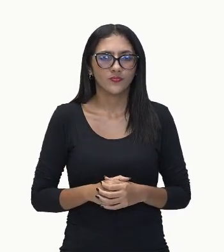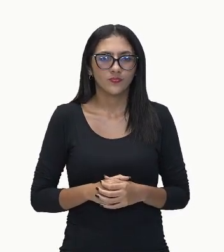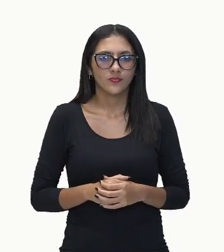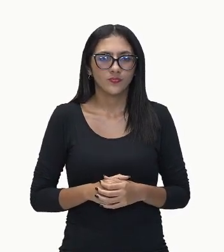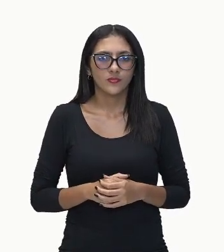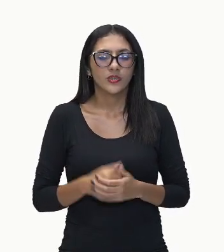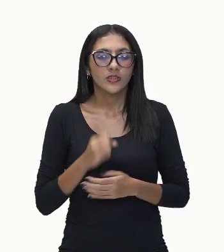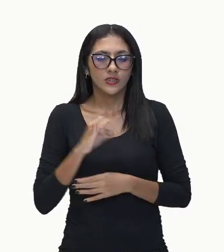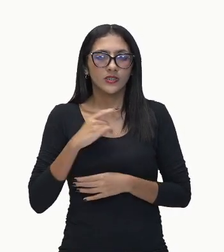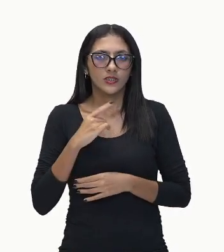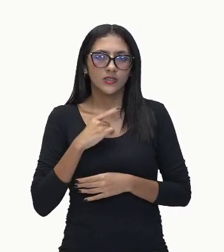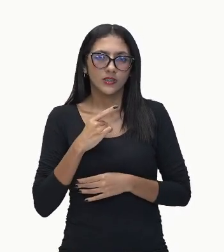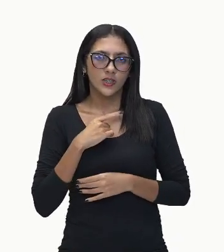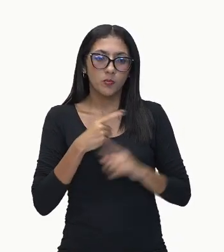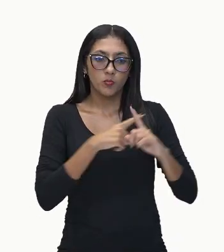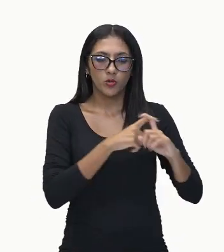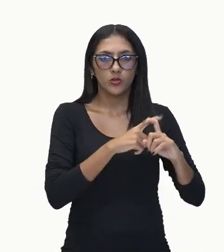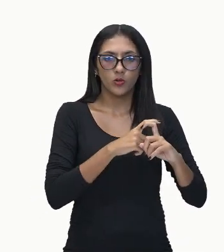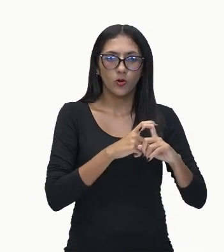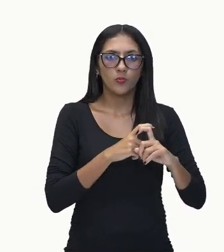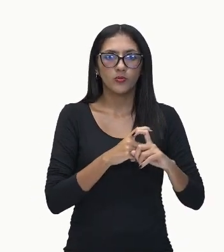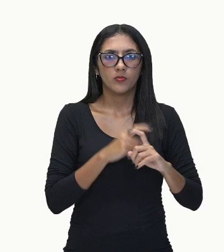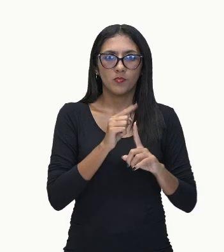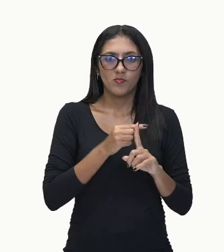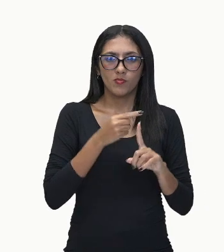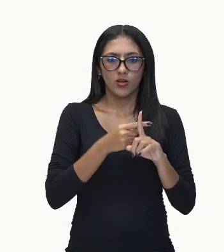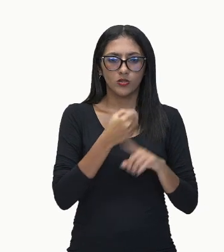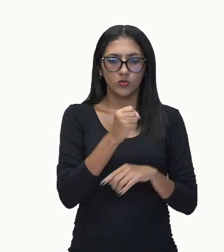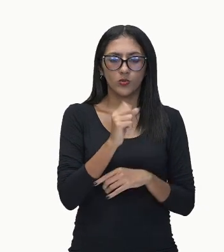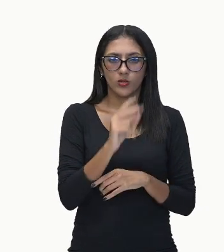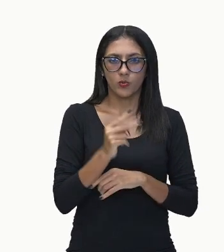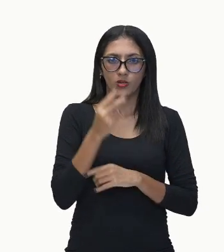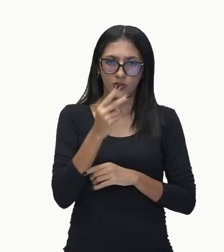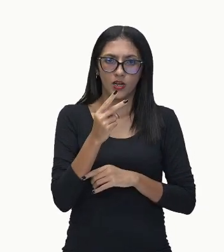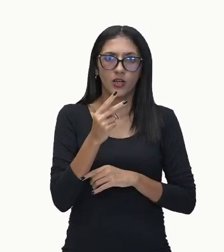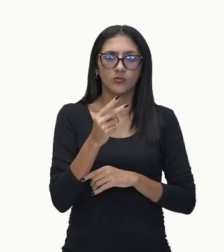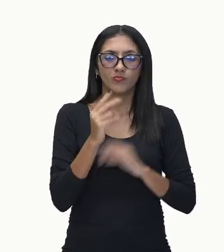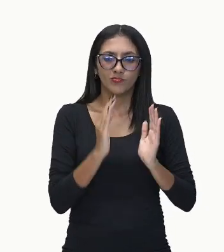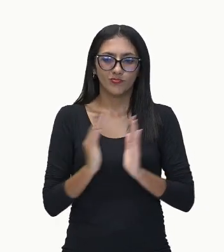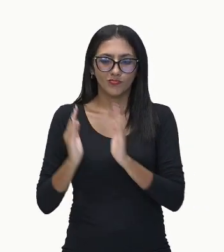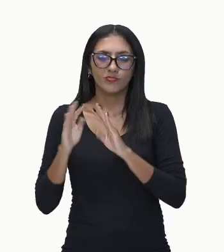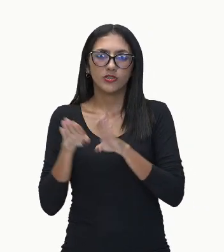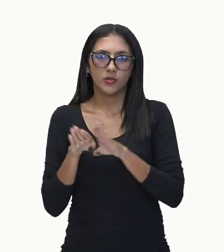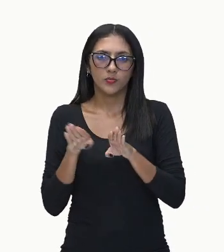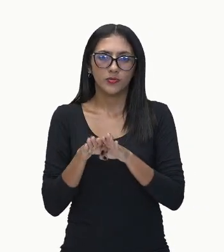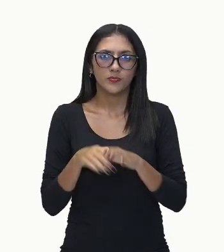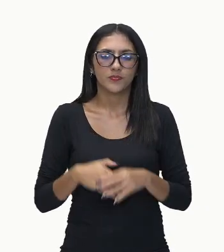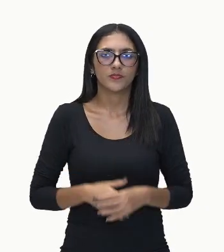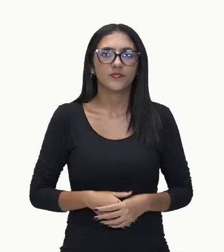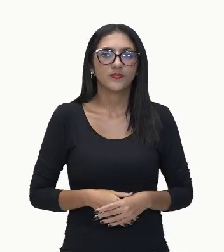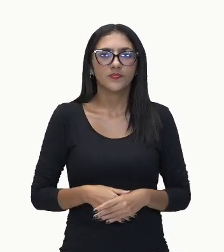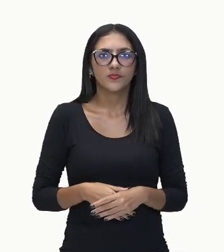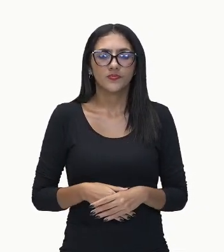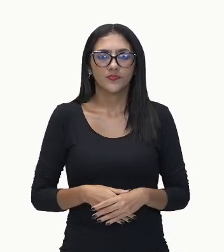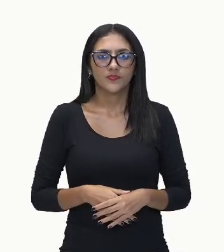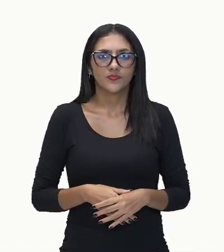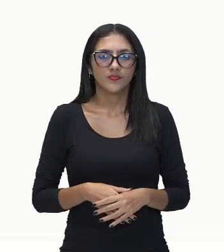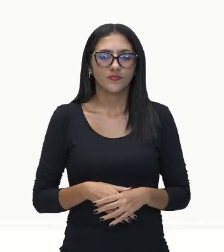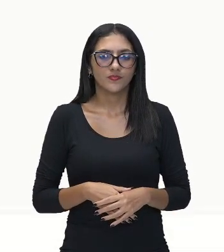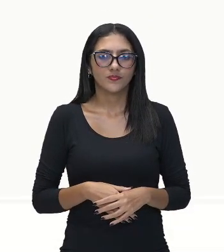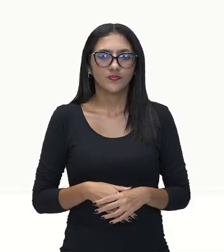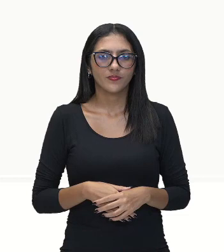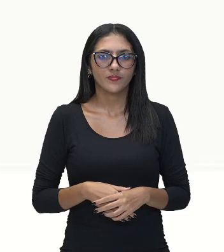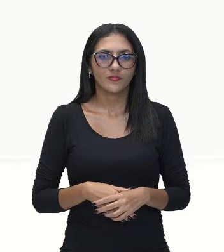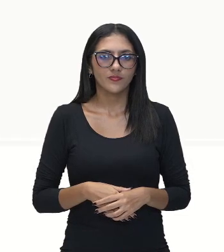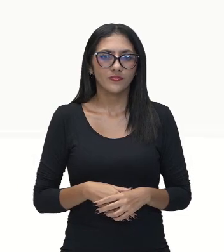lado 8 qu devo acrescentar do outro lado também 8 qu beleza continuando